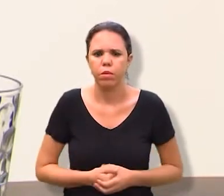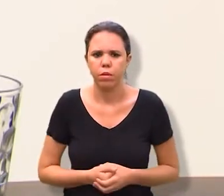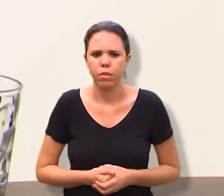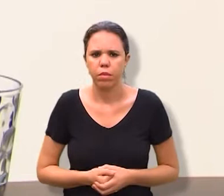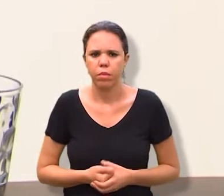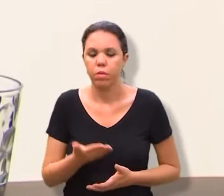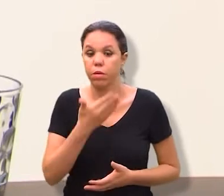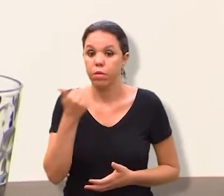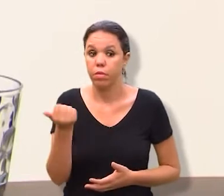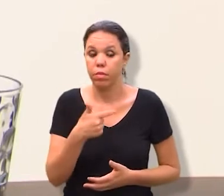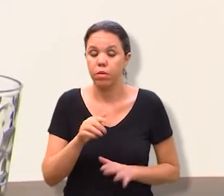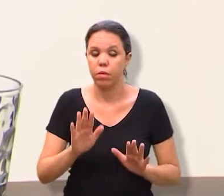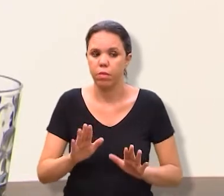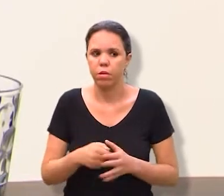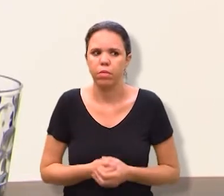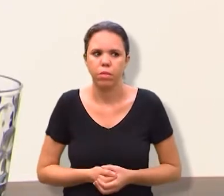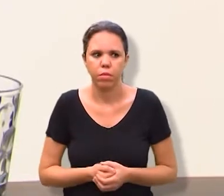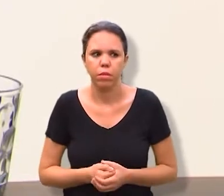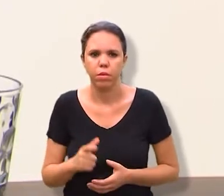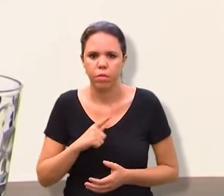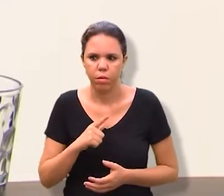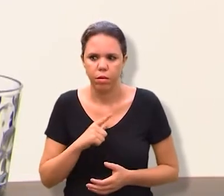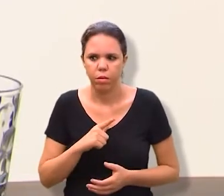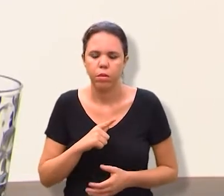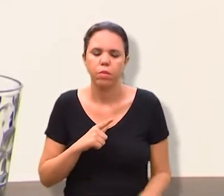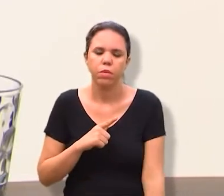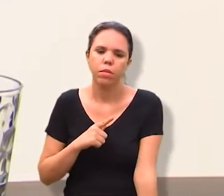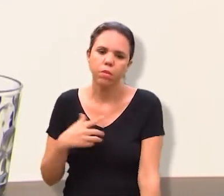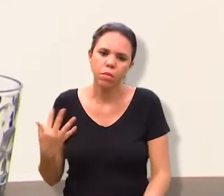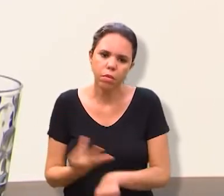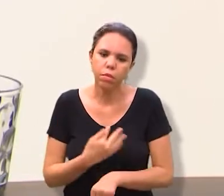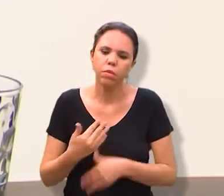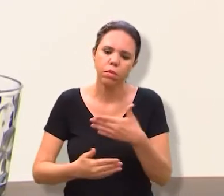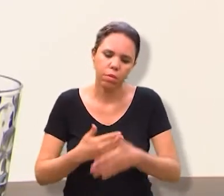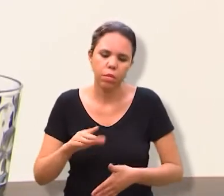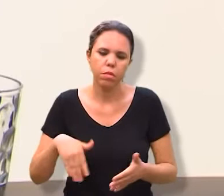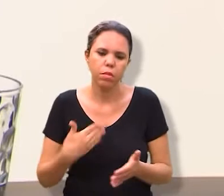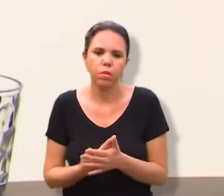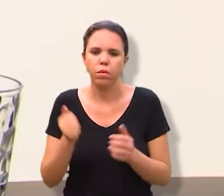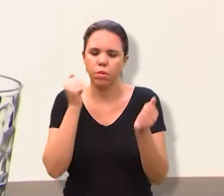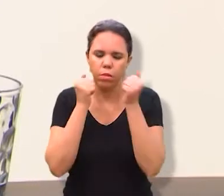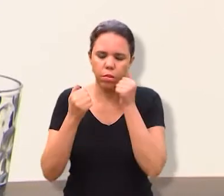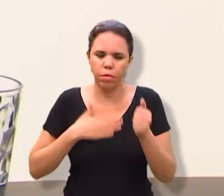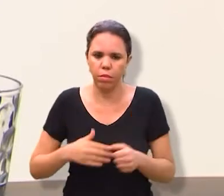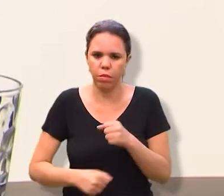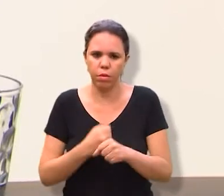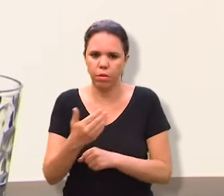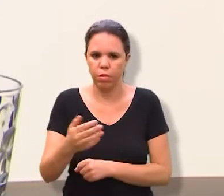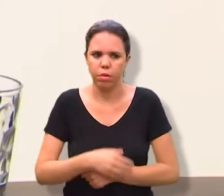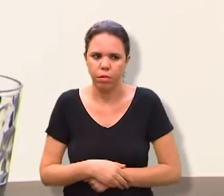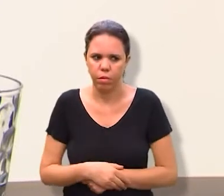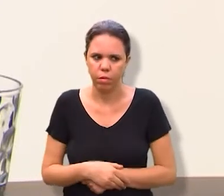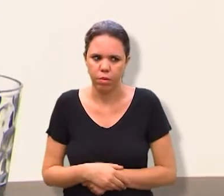5,2%. É melhor, mas ainda nós vamos passar aí até julho, agosto do ano que